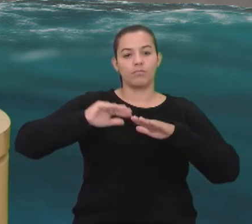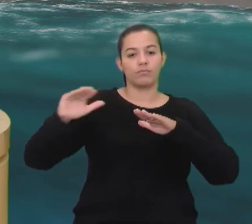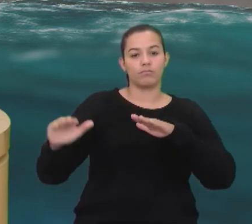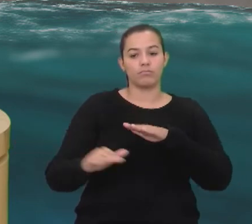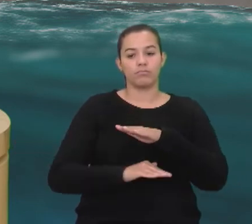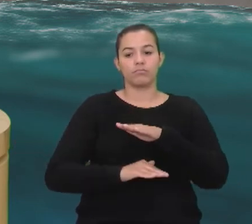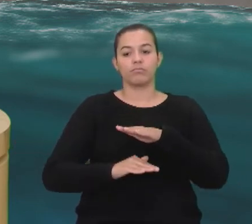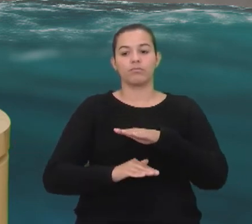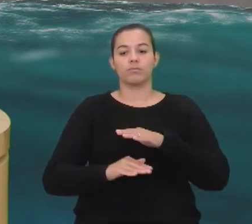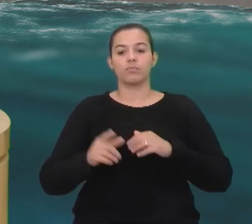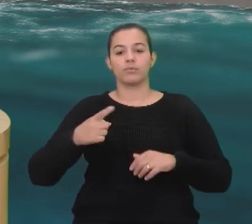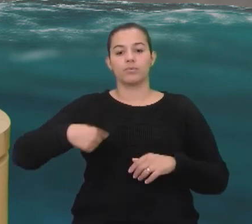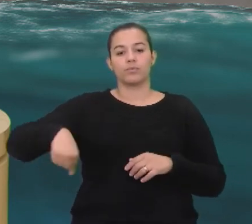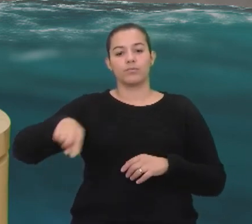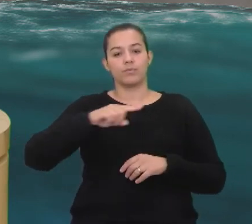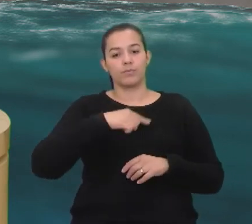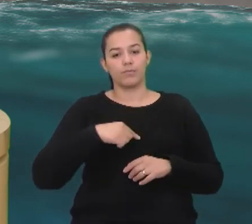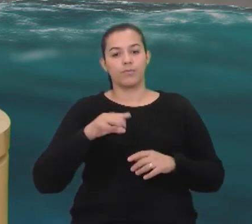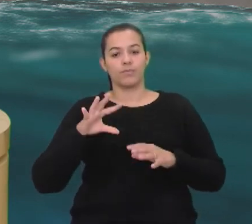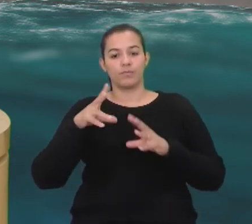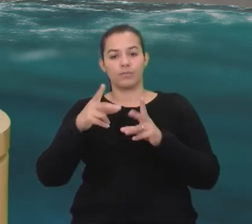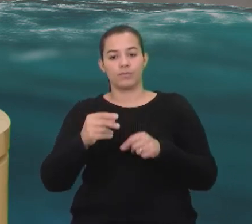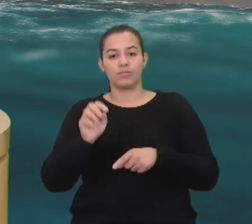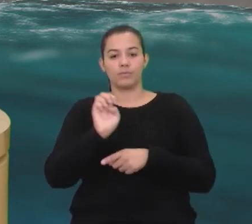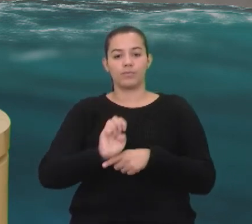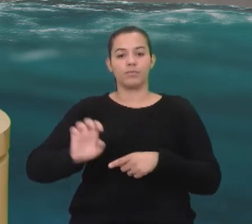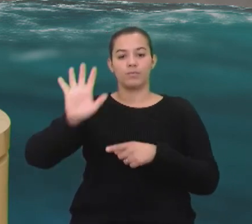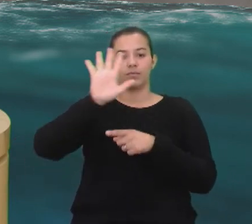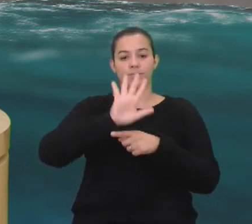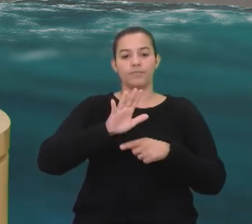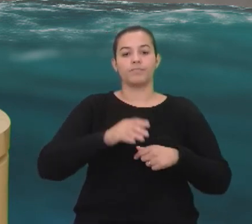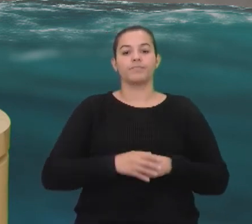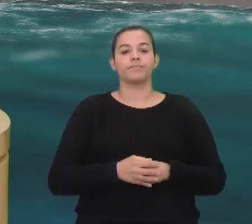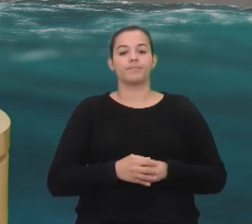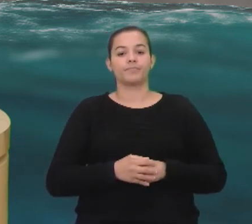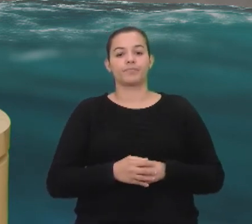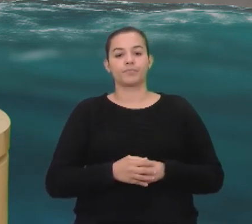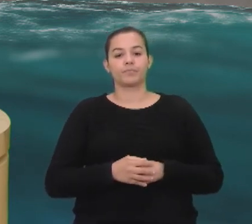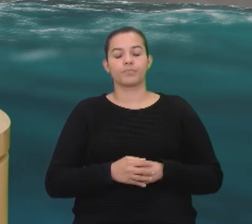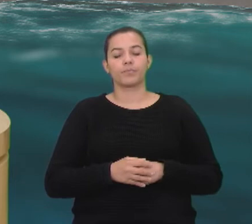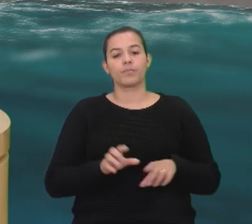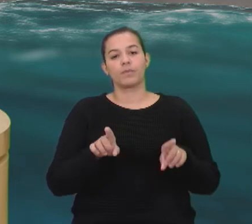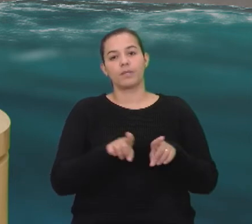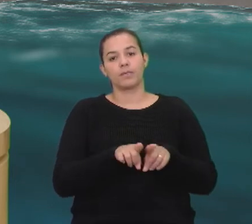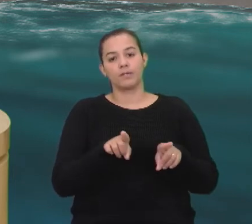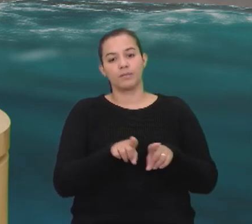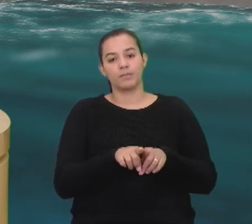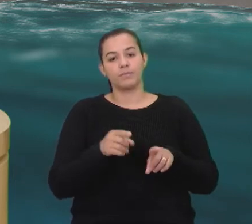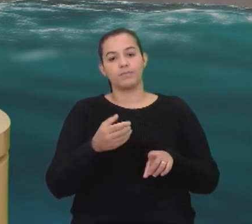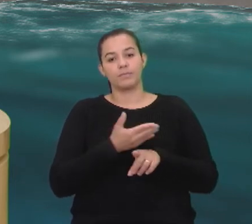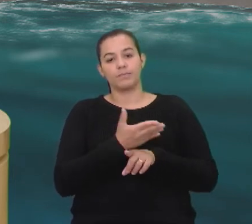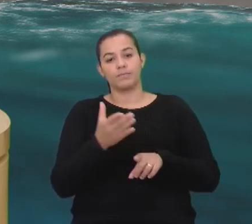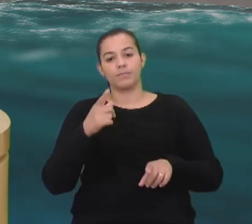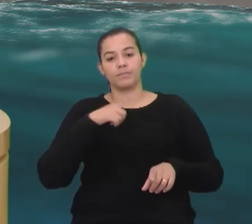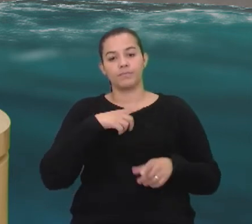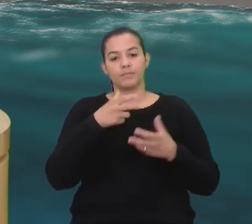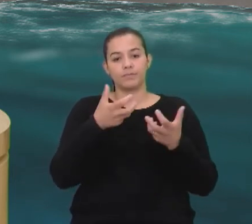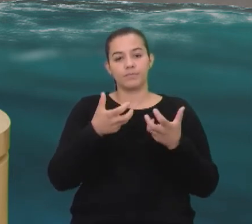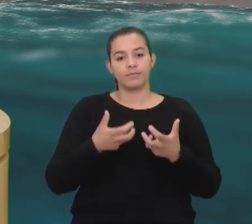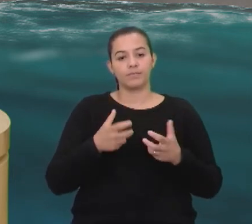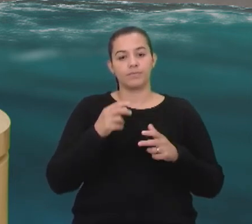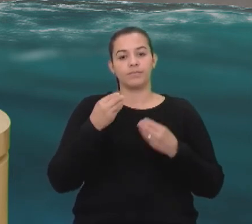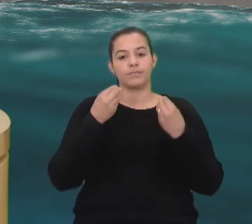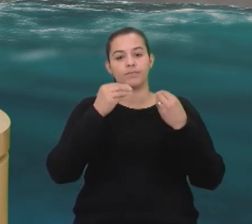pseudo-inferioridade, né, da gente com relação aos europeus, por exemplo. E também a decolonialidade ela acaba querendo mostrar